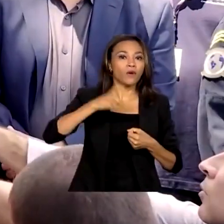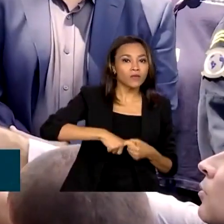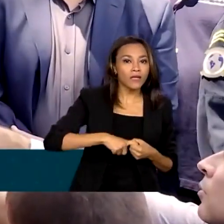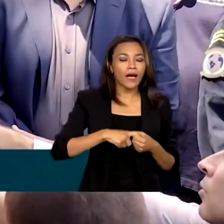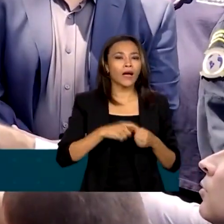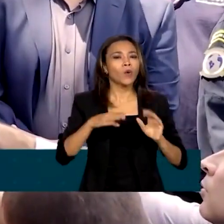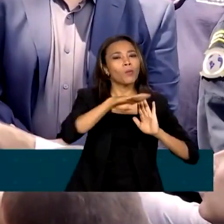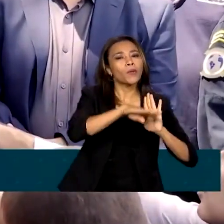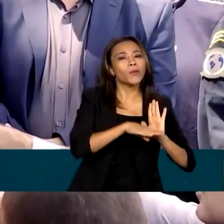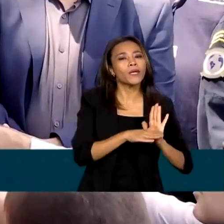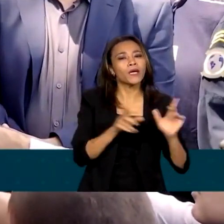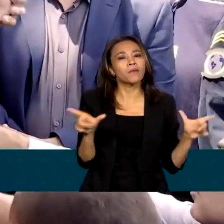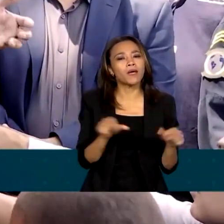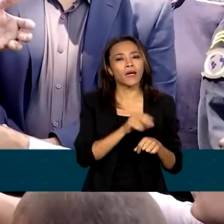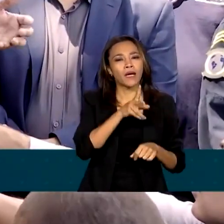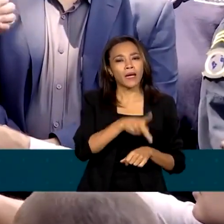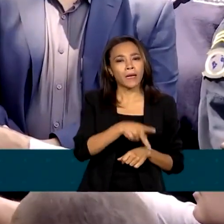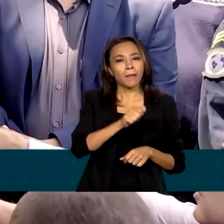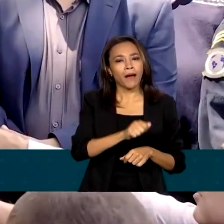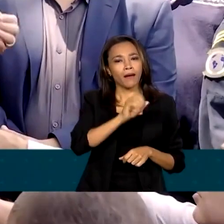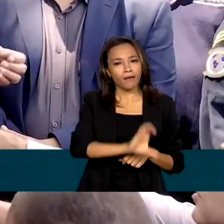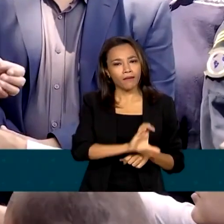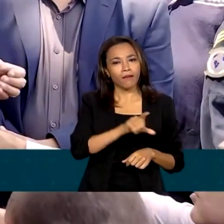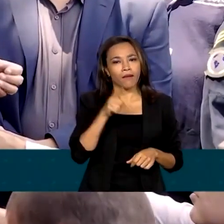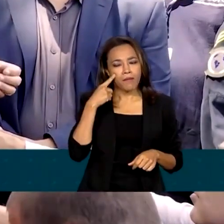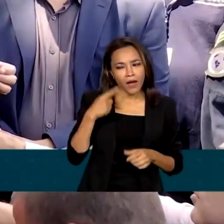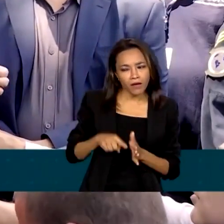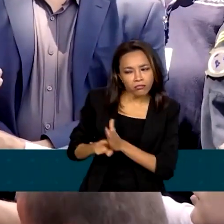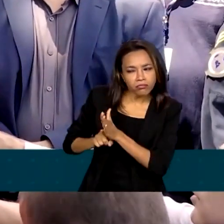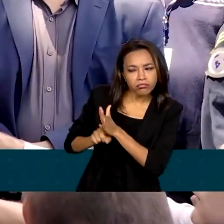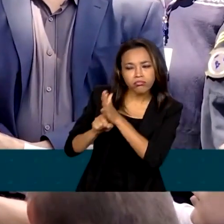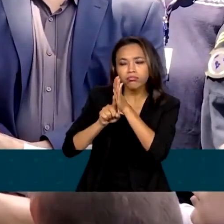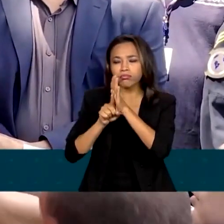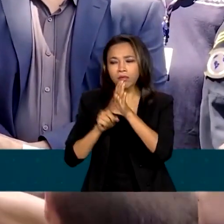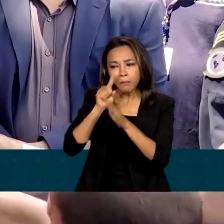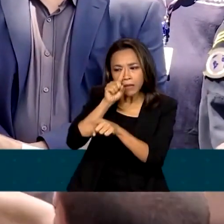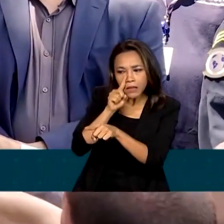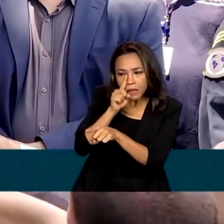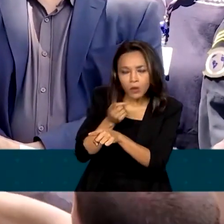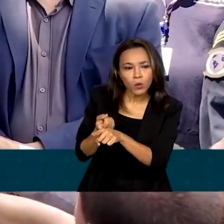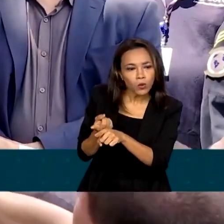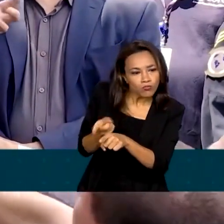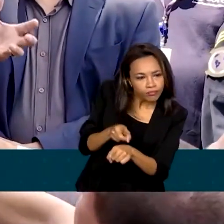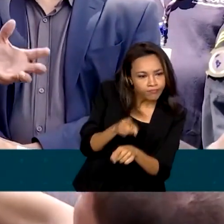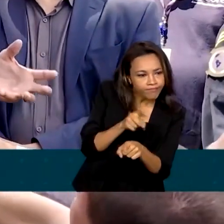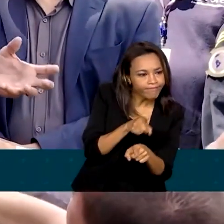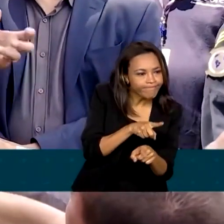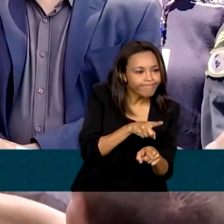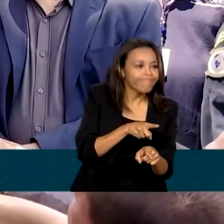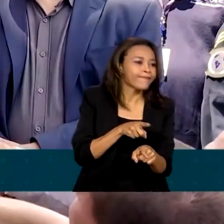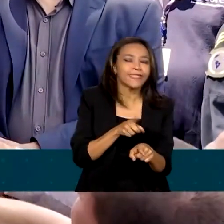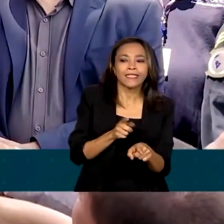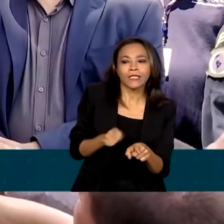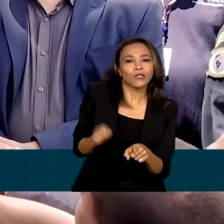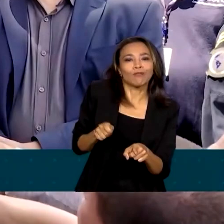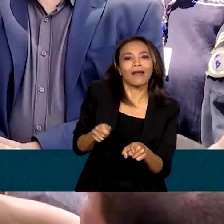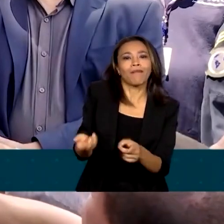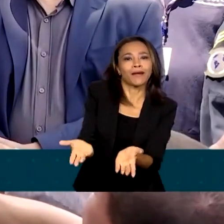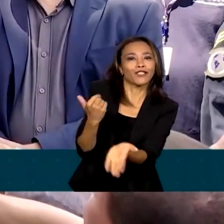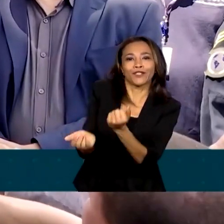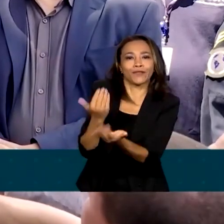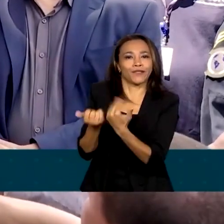PAC em costas é para fazer intervenções em determinadas áreas essas de alto risco, uma vez que não dá ainda para tirar essas pessoas